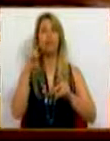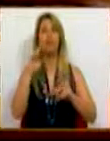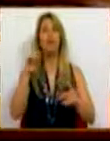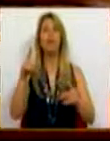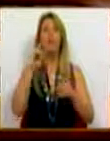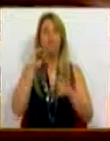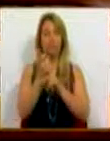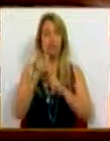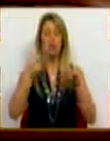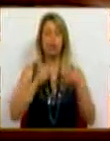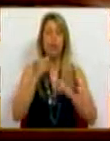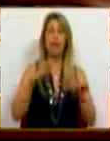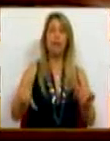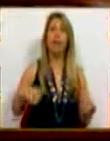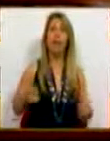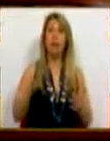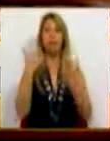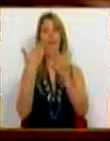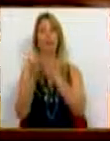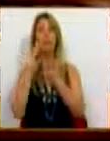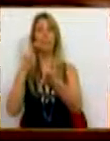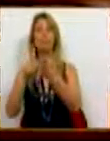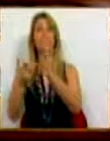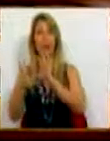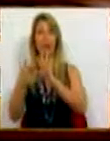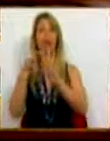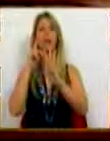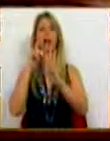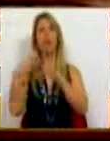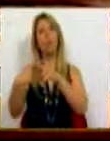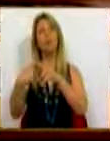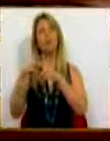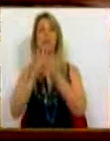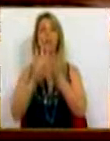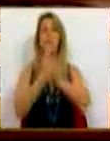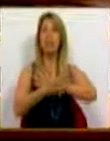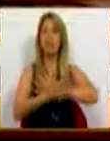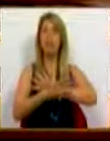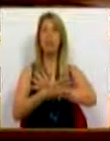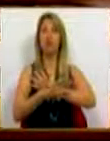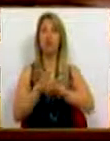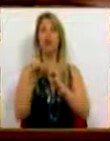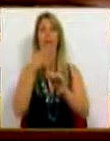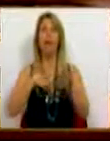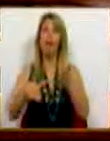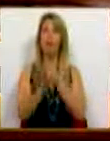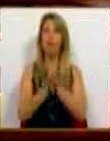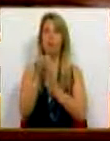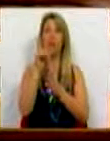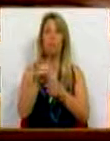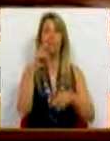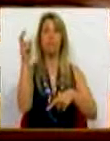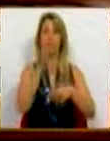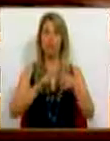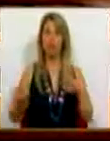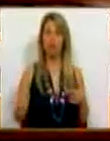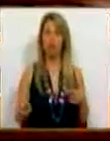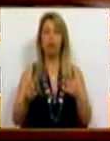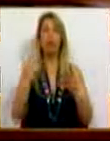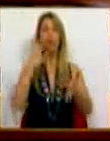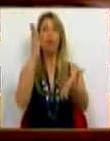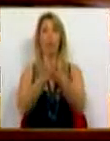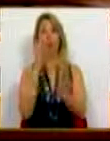de resíduos com técnicas que promovam a reciclagem e o respectivo aproveitamento energético. Por fim,